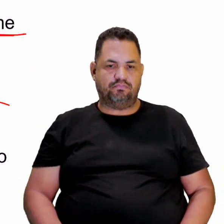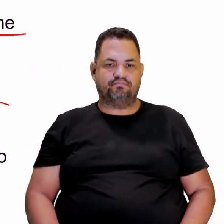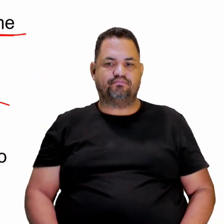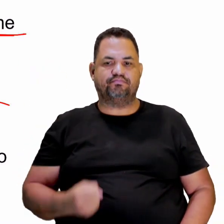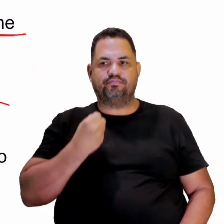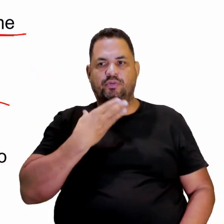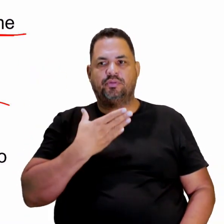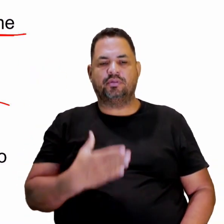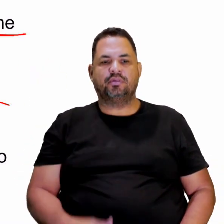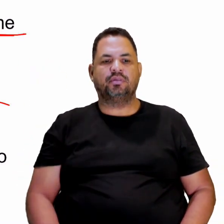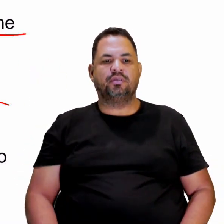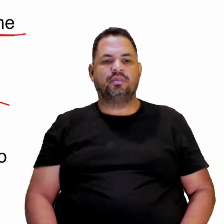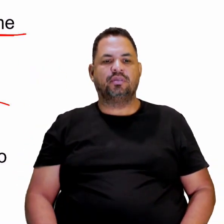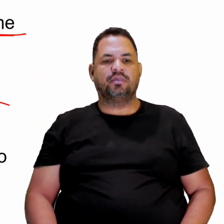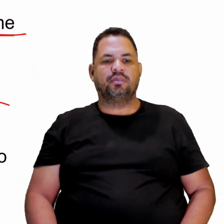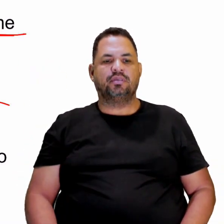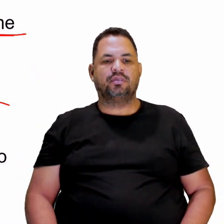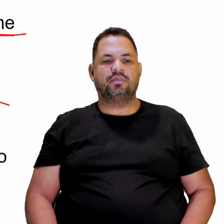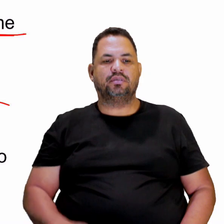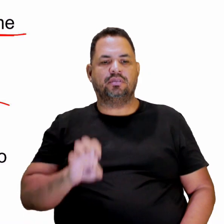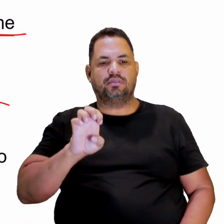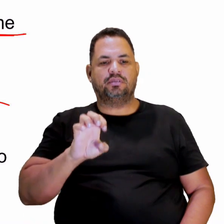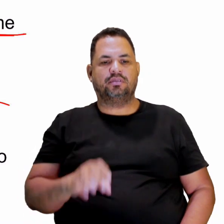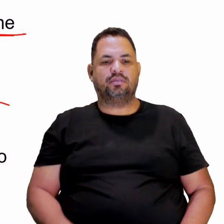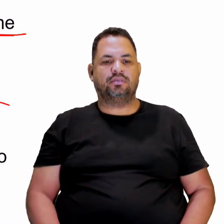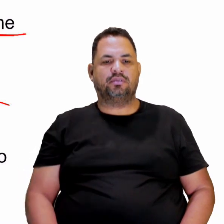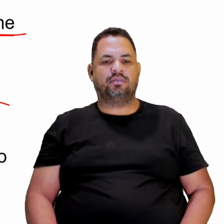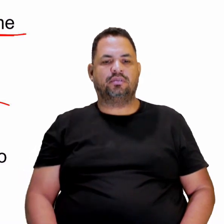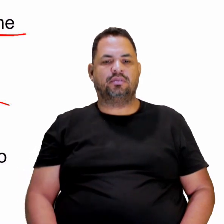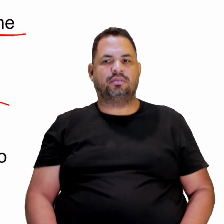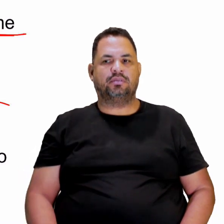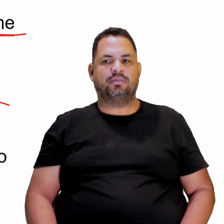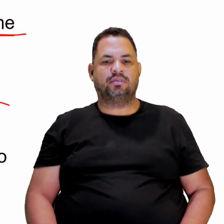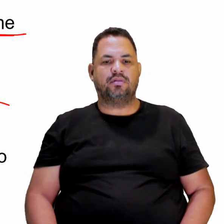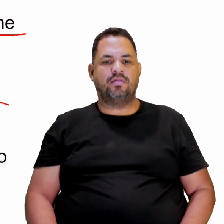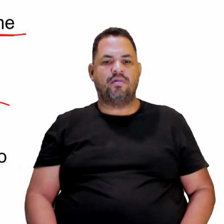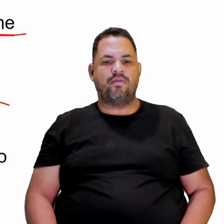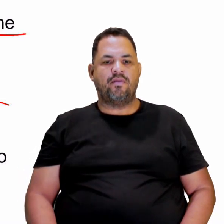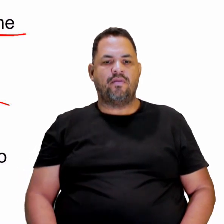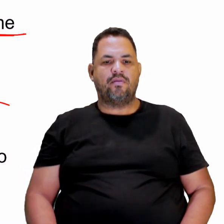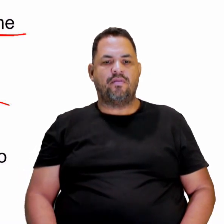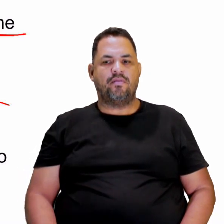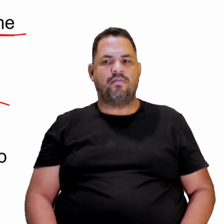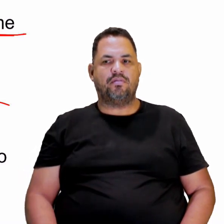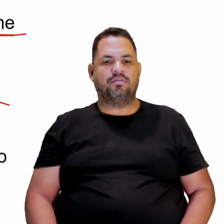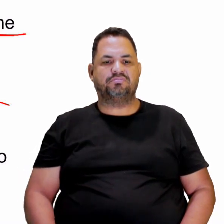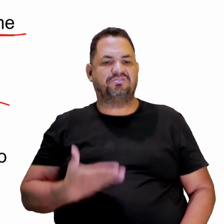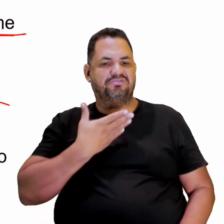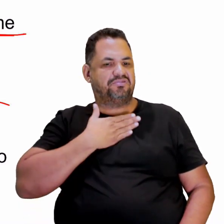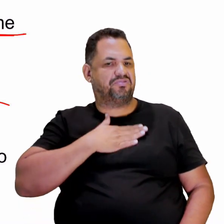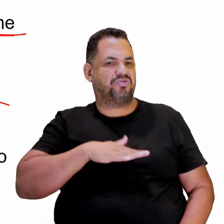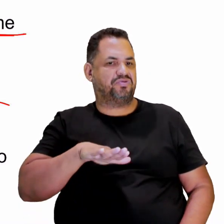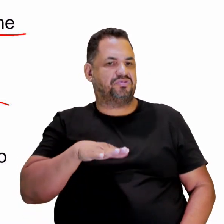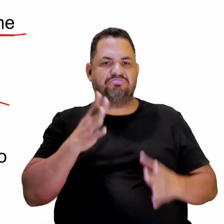bem? Letra E. We didn't enjoy the play. Nós não curtimos a